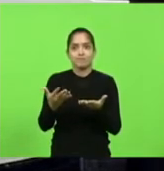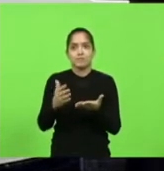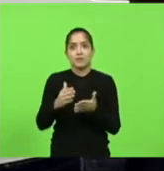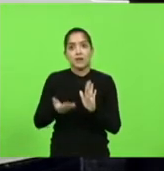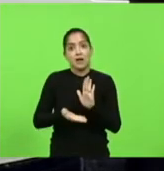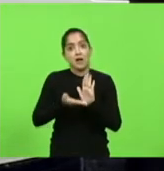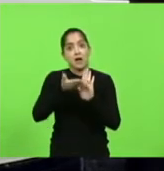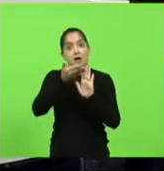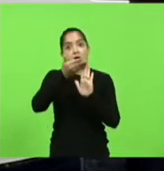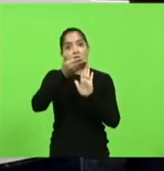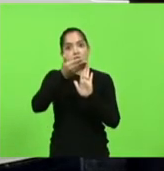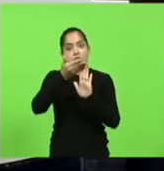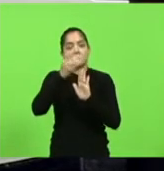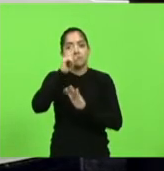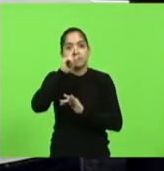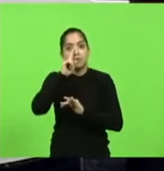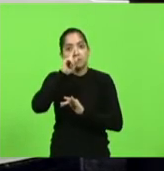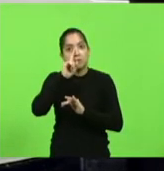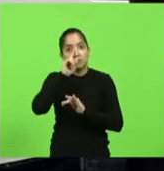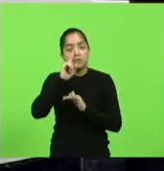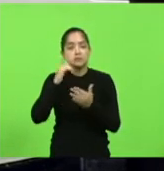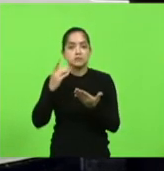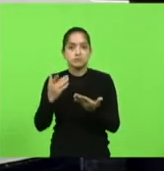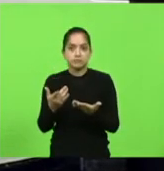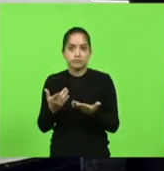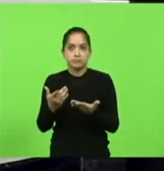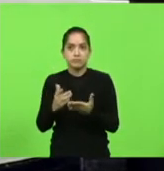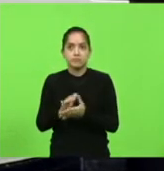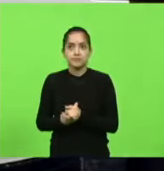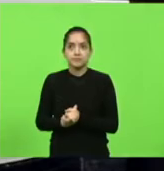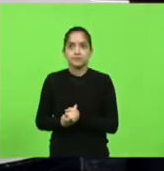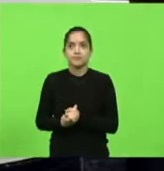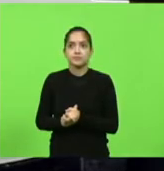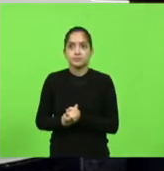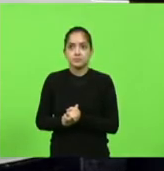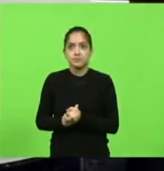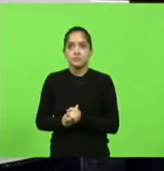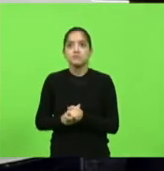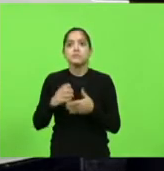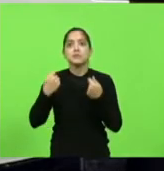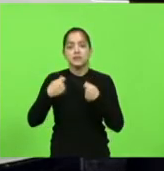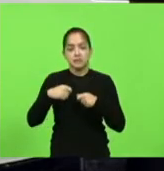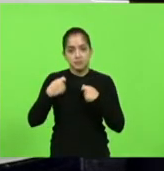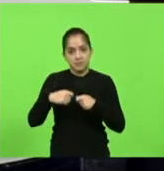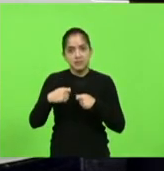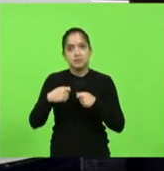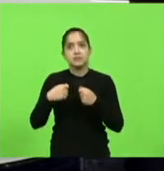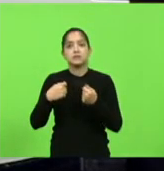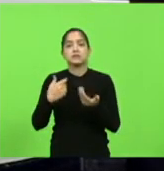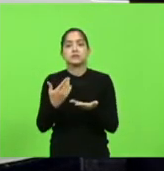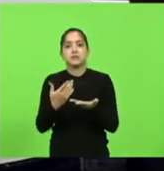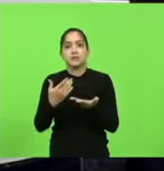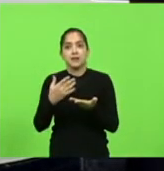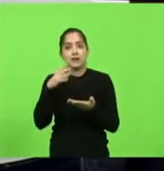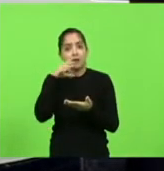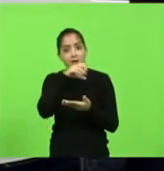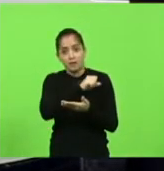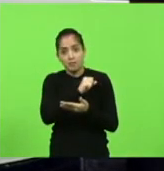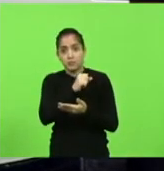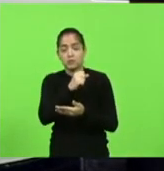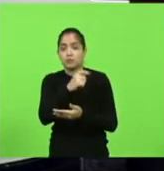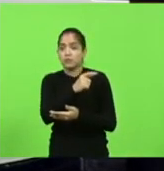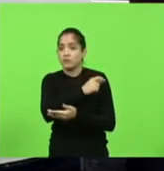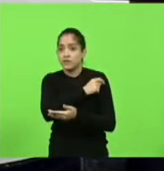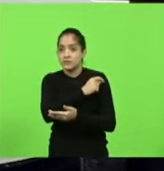alta, muito perigosa, e que tem que adiantar a vacinação o máximo